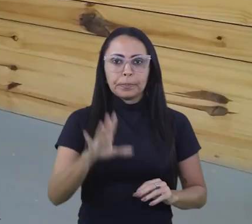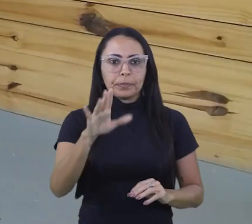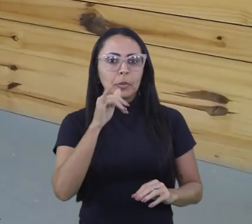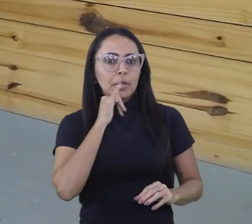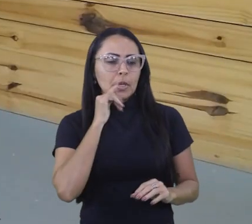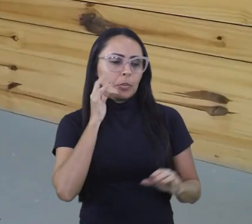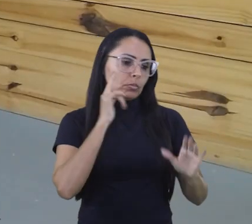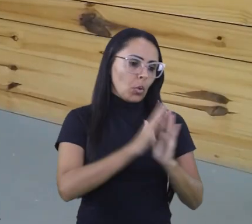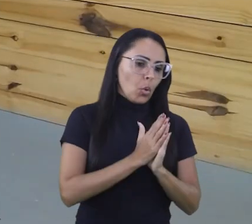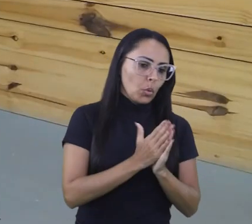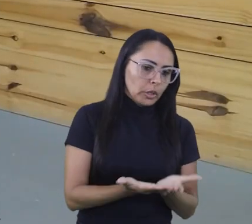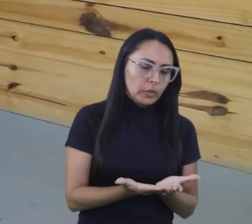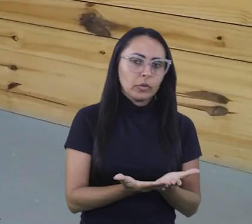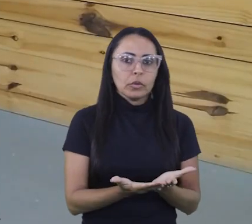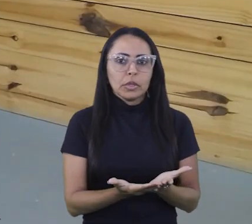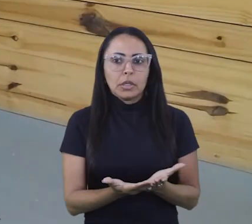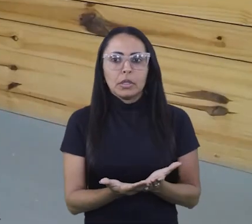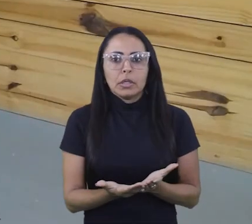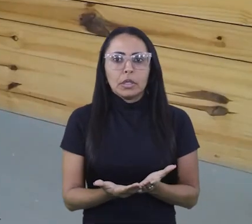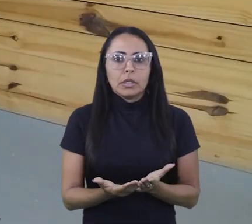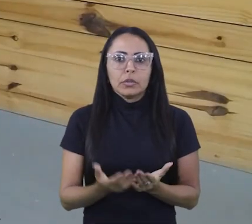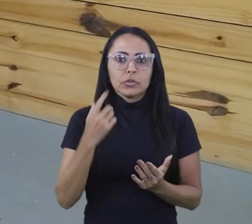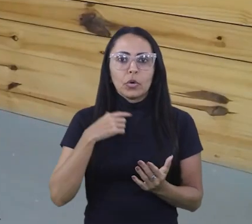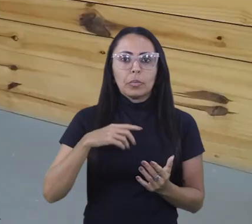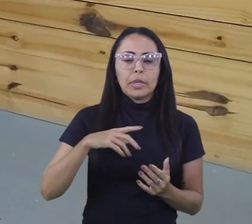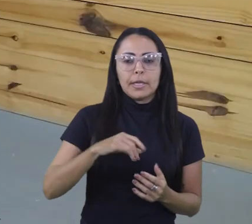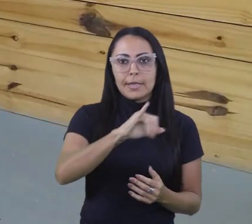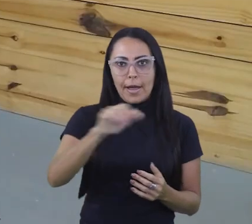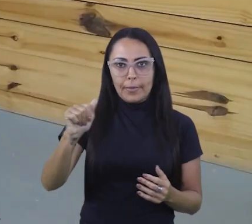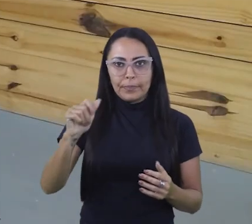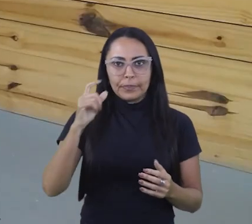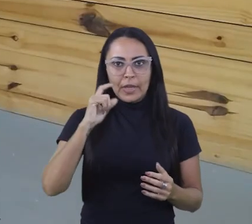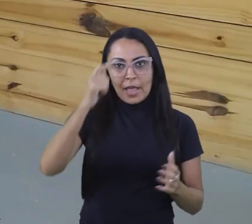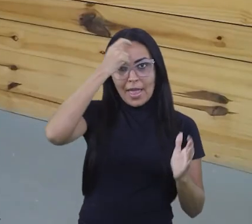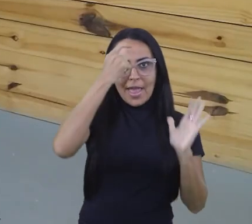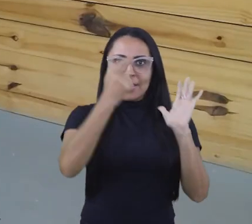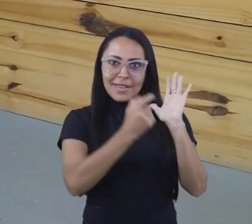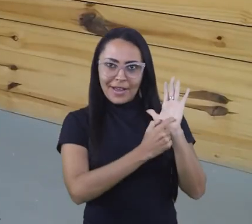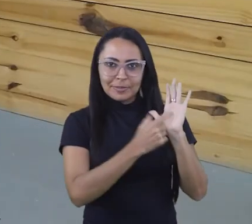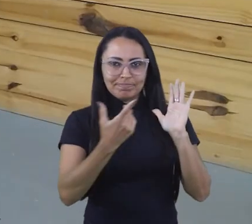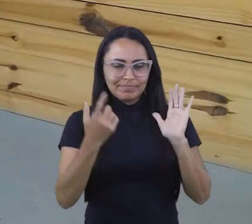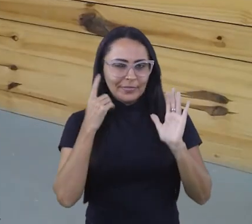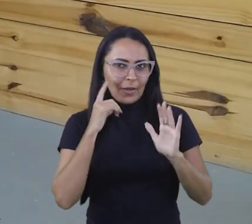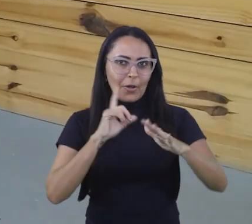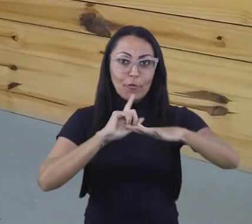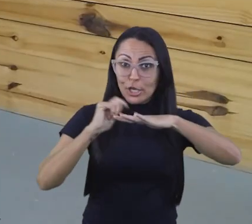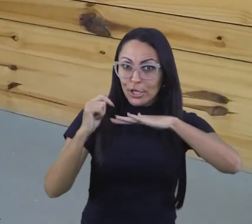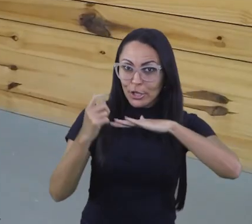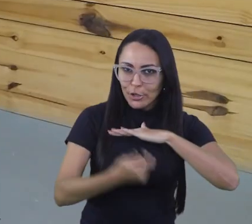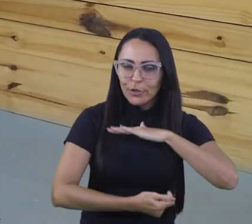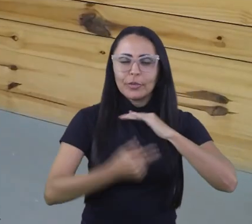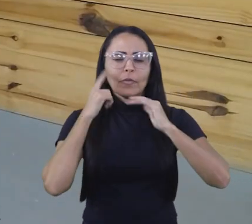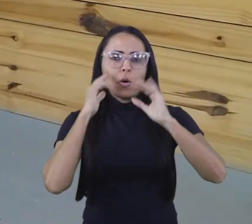exemplo, um livro sobre, digamos assim, inteligência artificial, fake news. Então, eu vou organizar esse